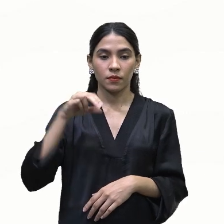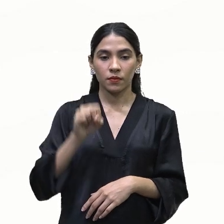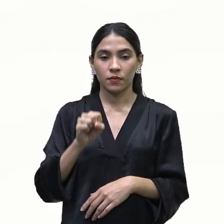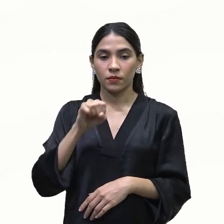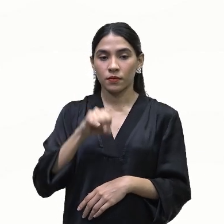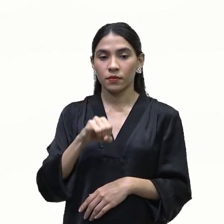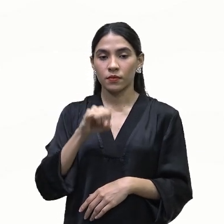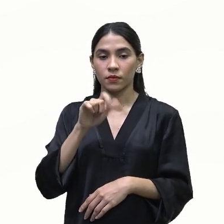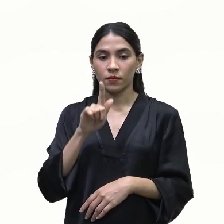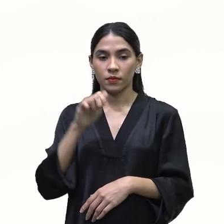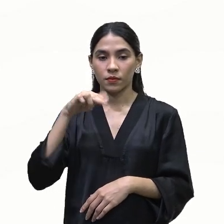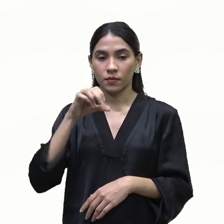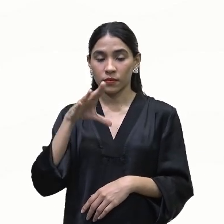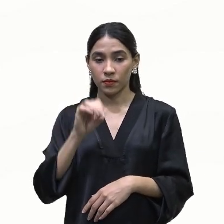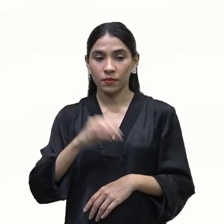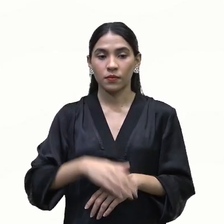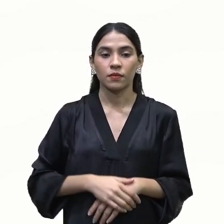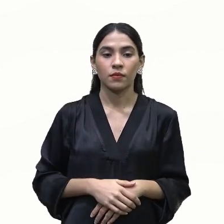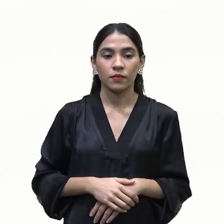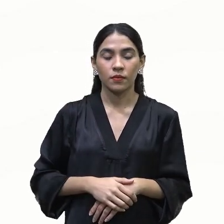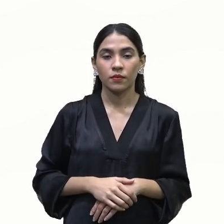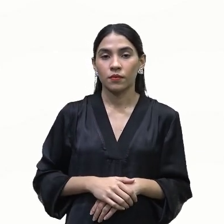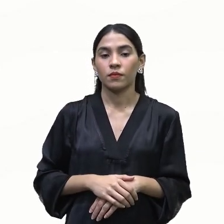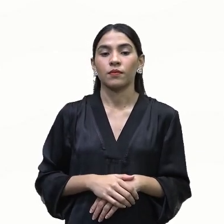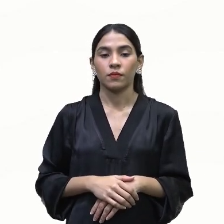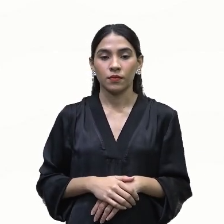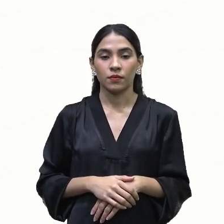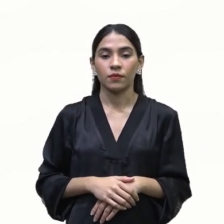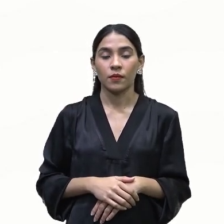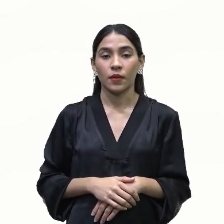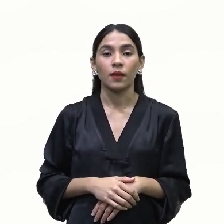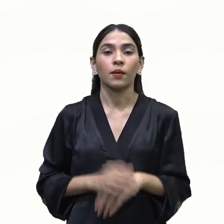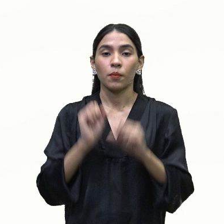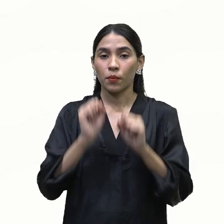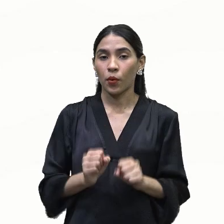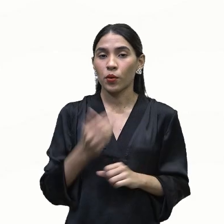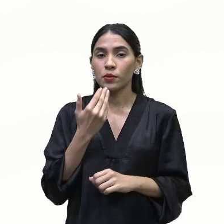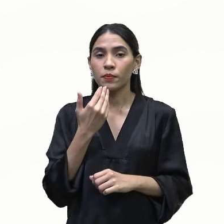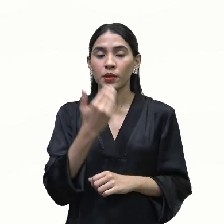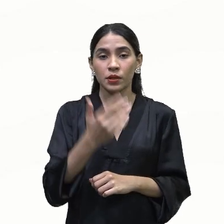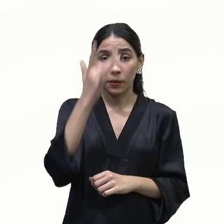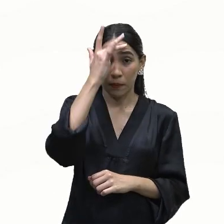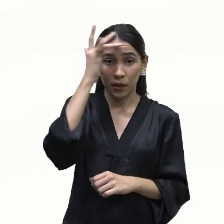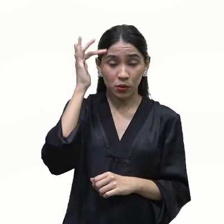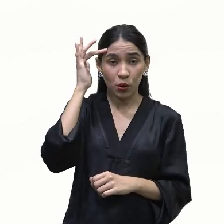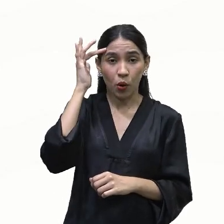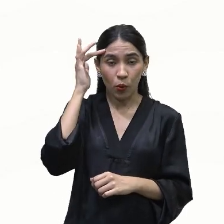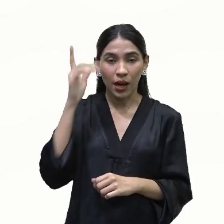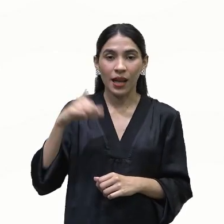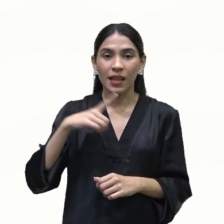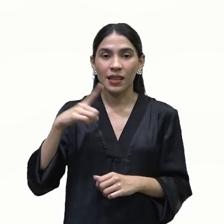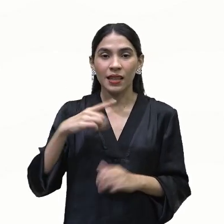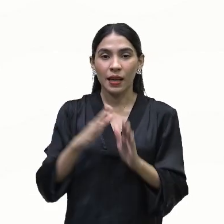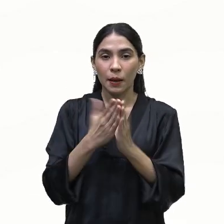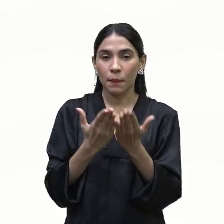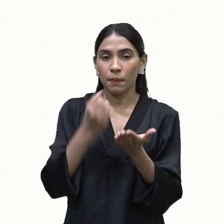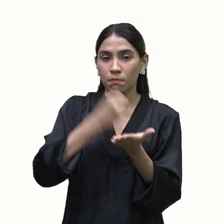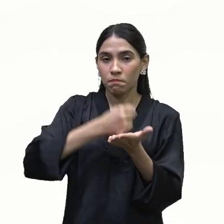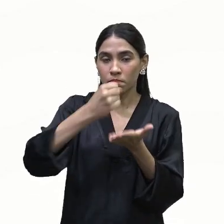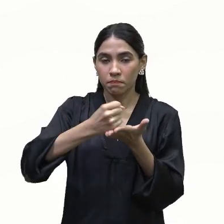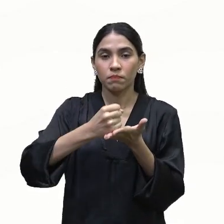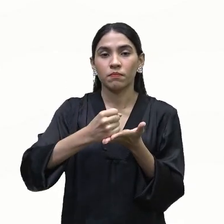Primeiro, ele só pode ser solicitado por quem trabalha com carteira assinada, é